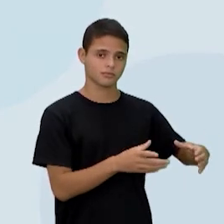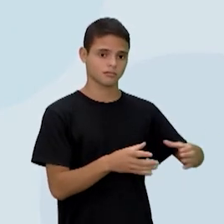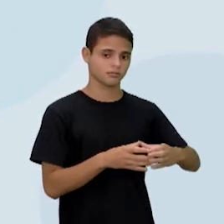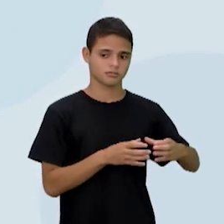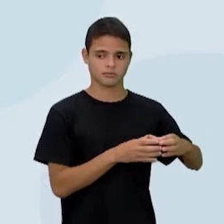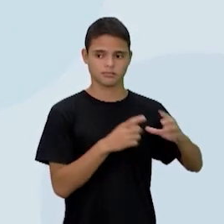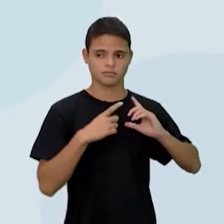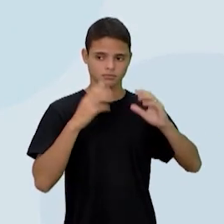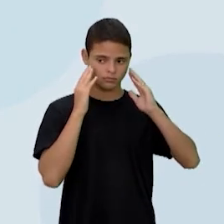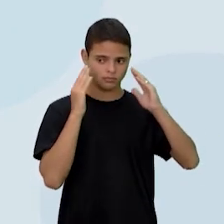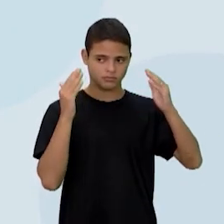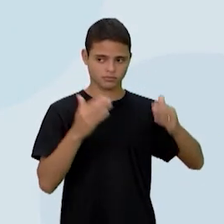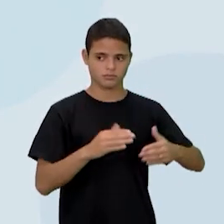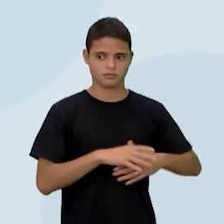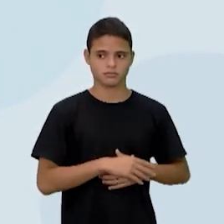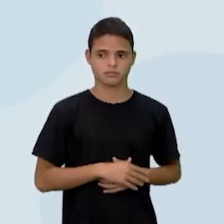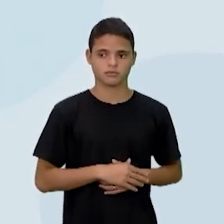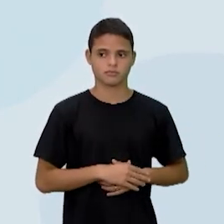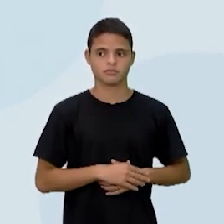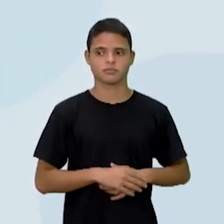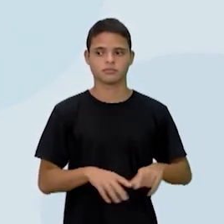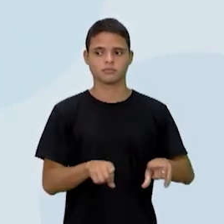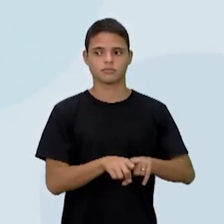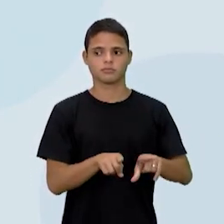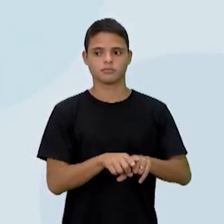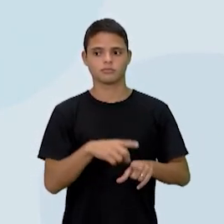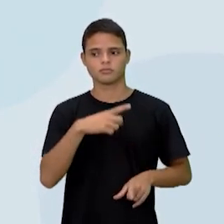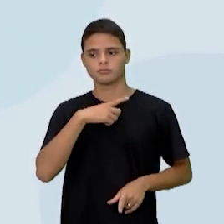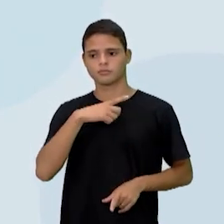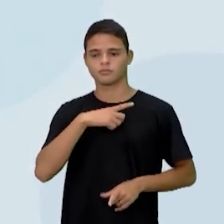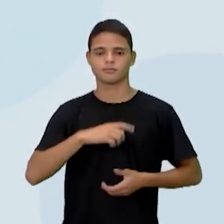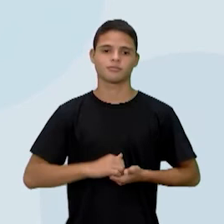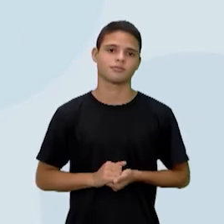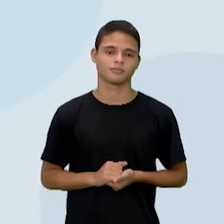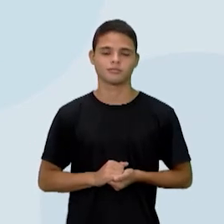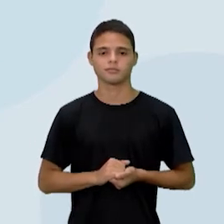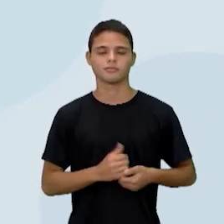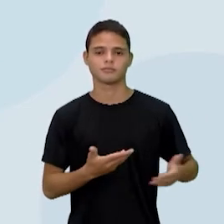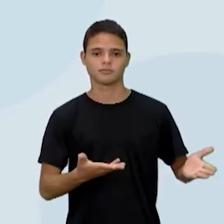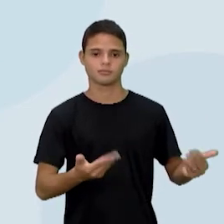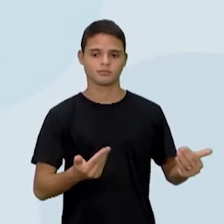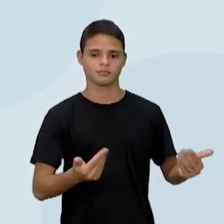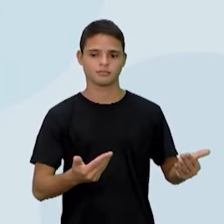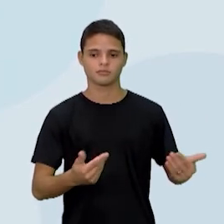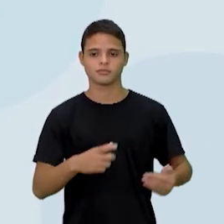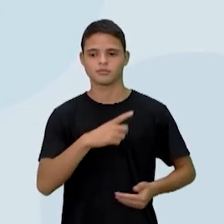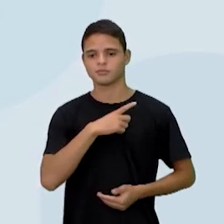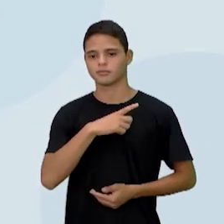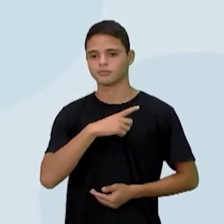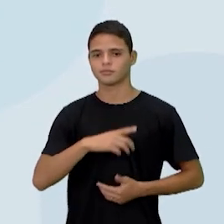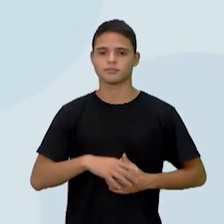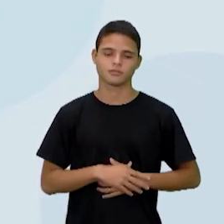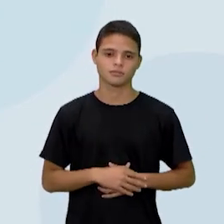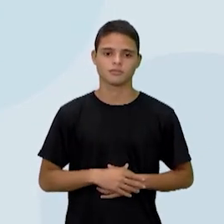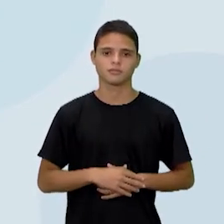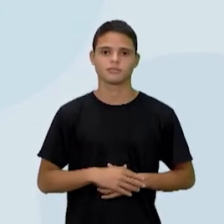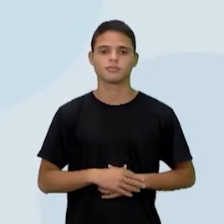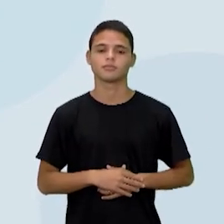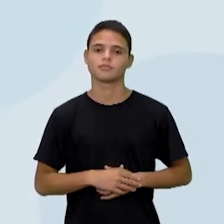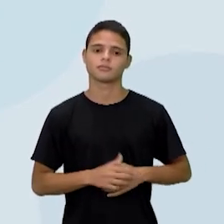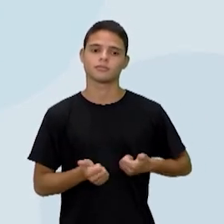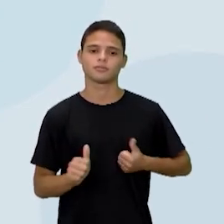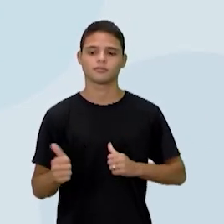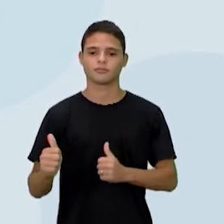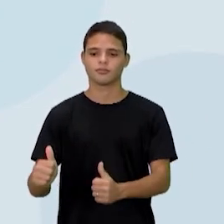interesse está também nessa rede. O que eu percebo é os mais jovens têm que ter monitoramento, tem que ter acompanhamento